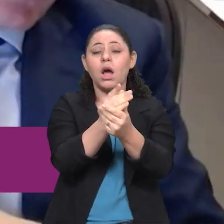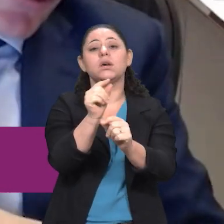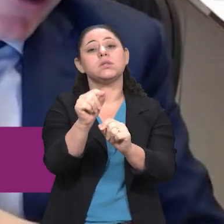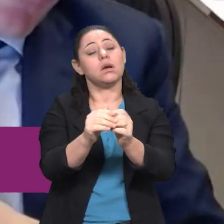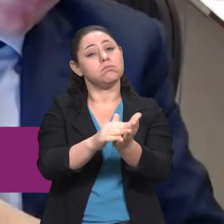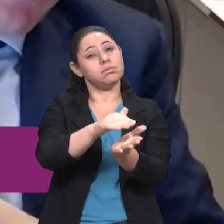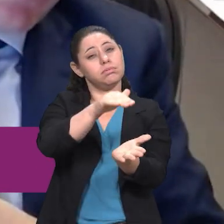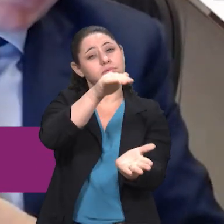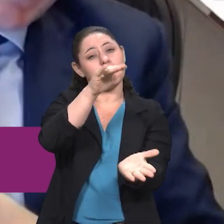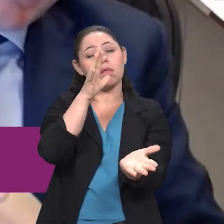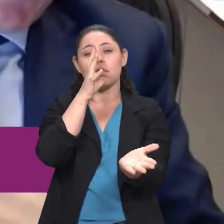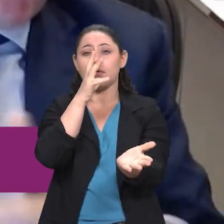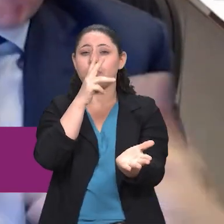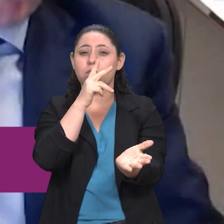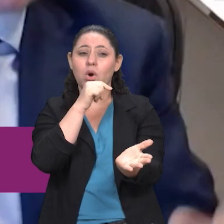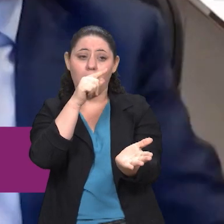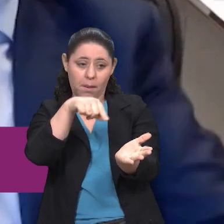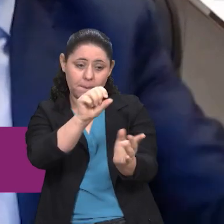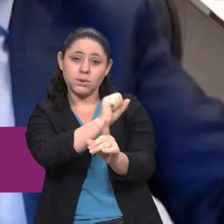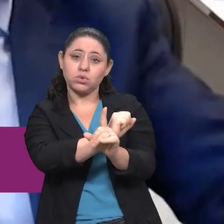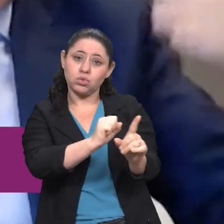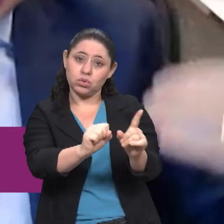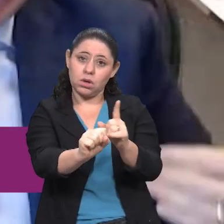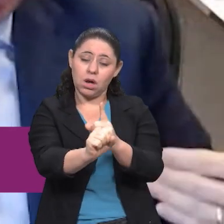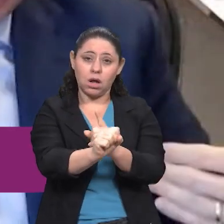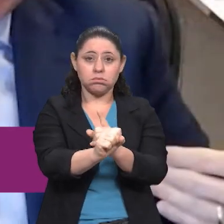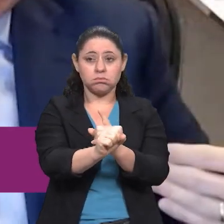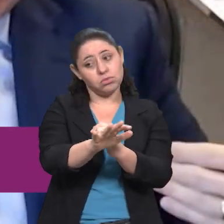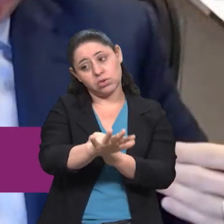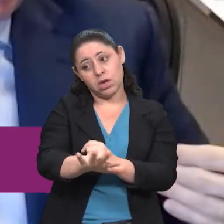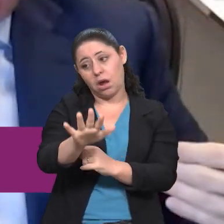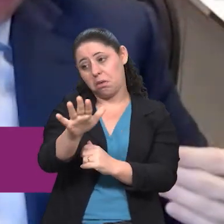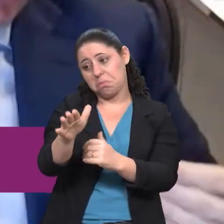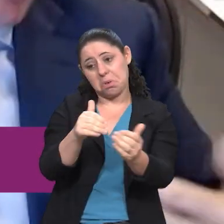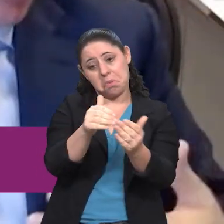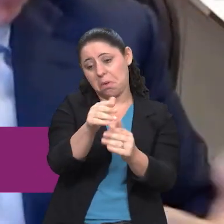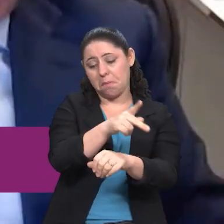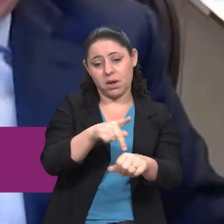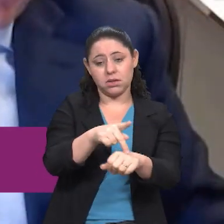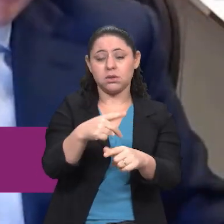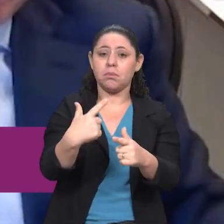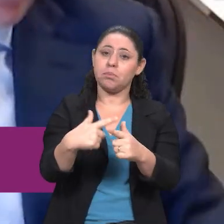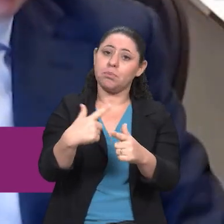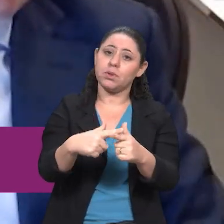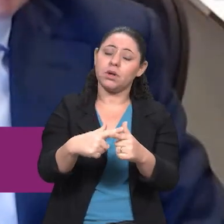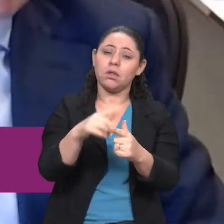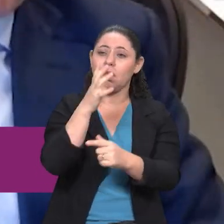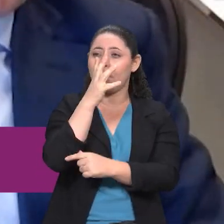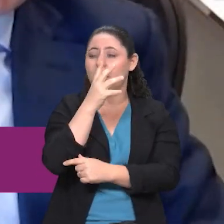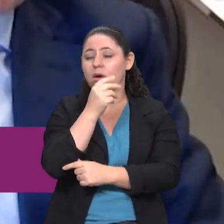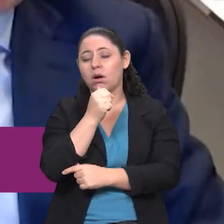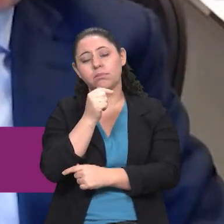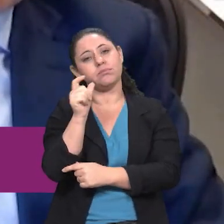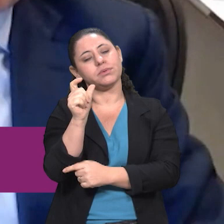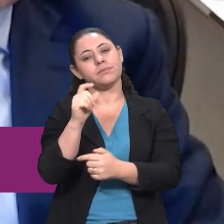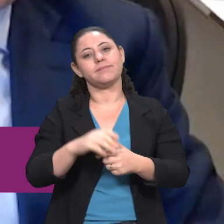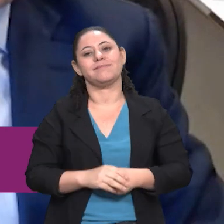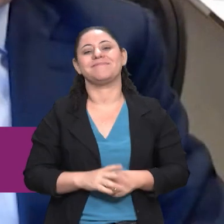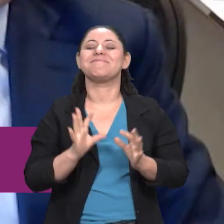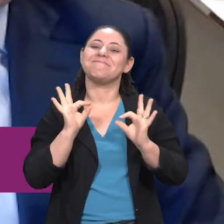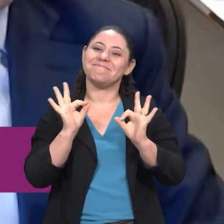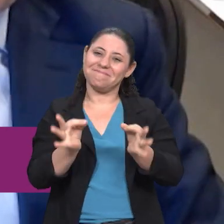de um modo geral, são morosos aos olhos da sociedade, de um modo geral, em qualquer país, por força justamente dessa